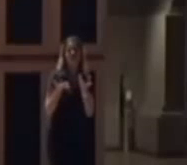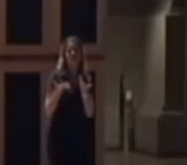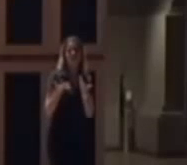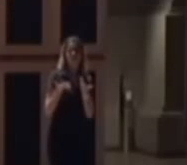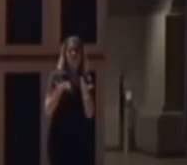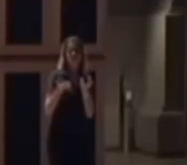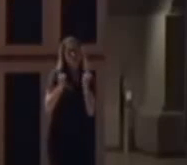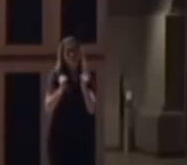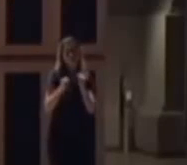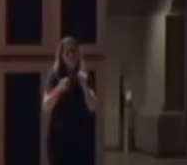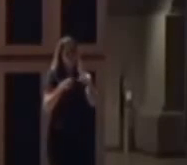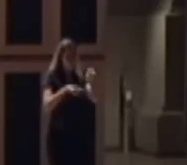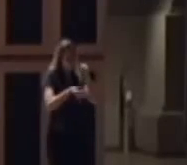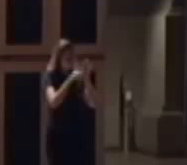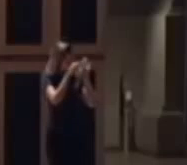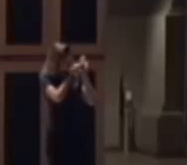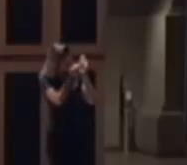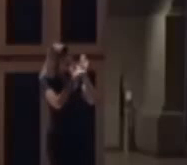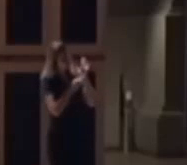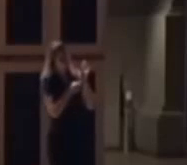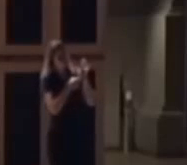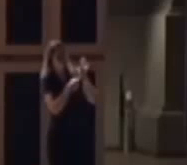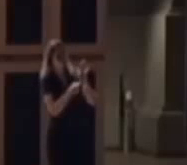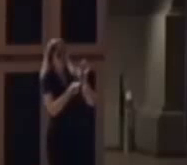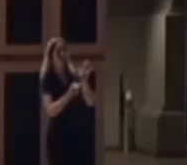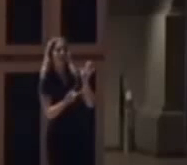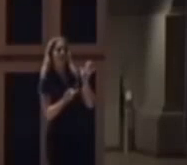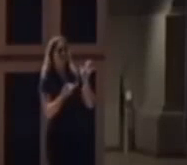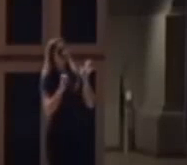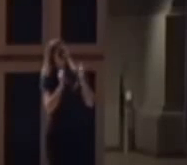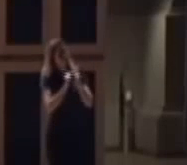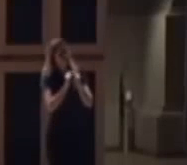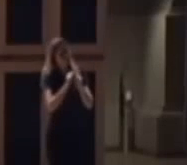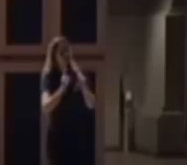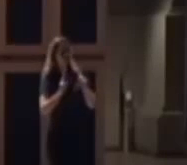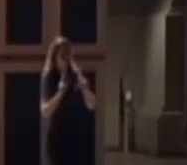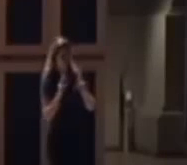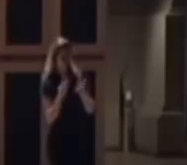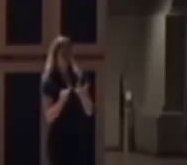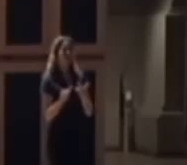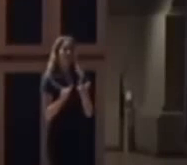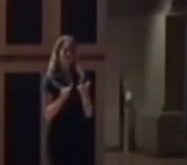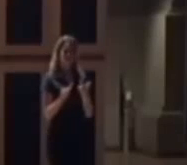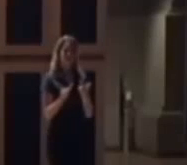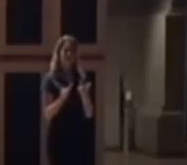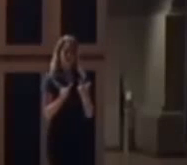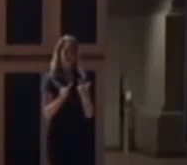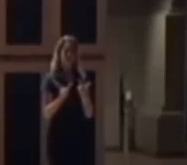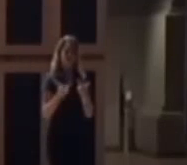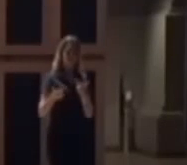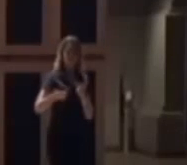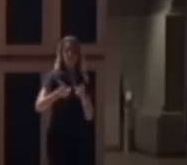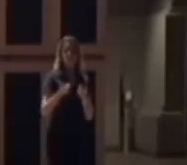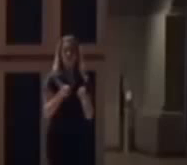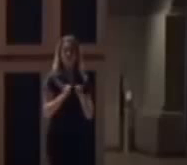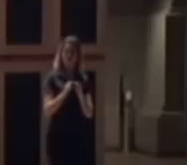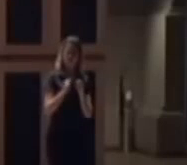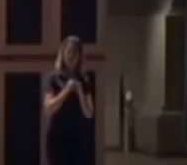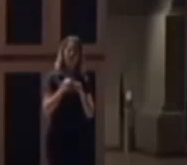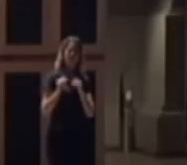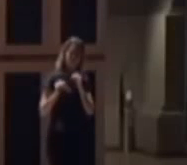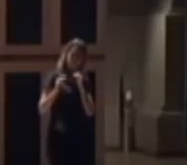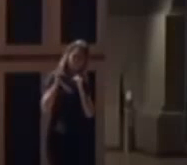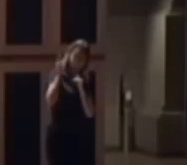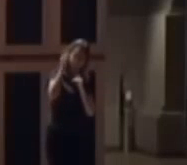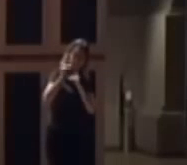que eu pude selecionar aqui ao longo de ontem e hoje, que vão fazendo a diferença, que vão adequando e que vão tornando o instrumento cada vez mais